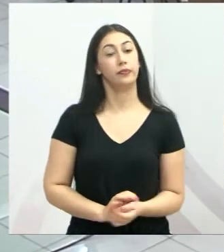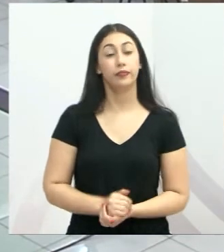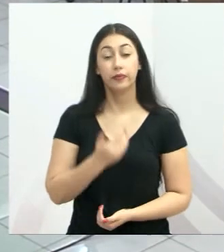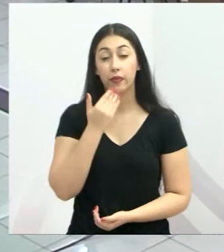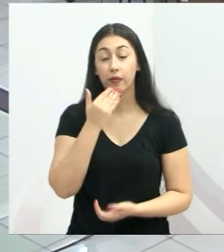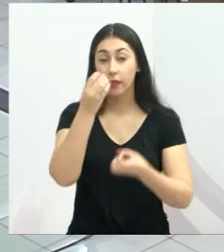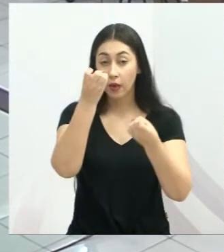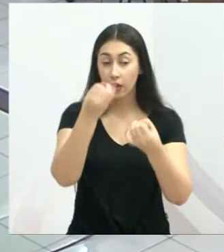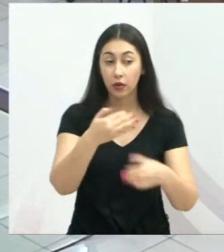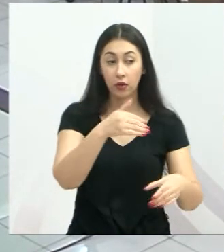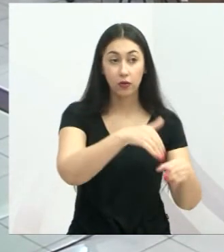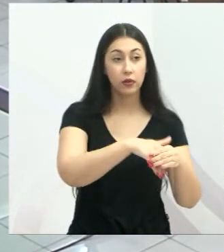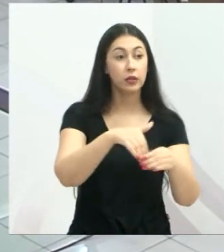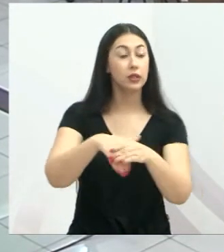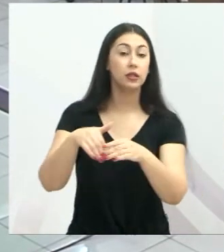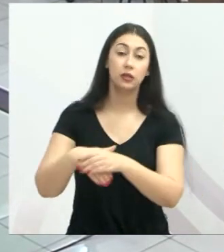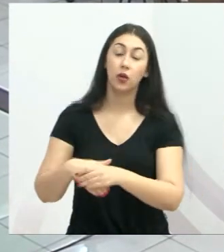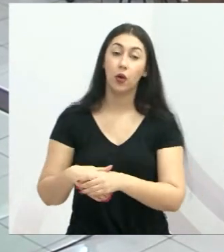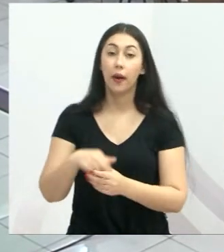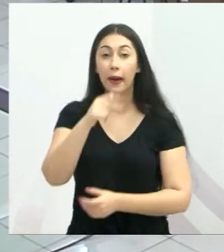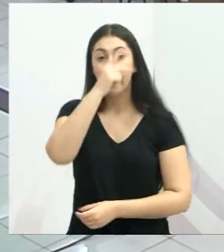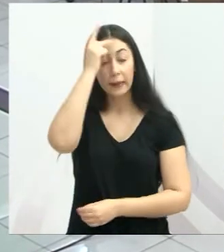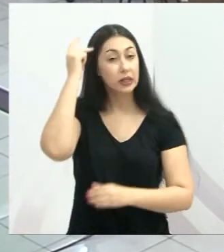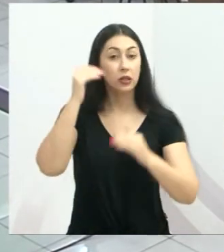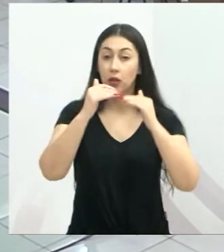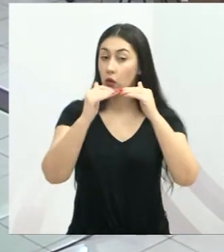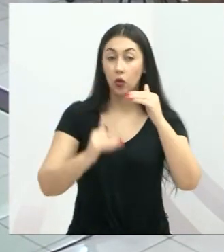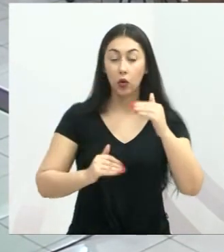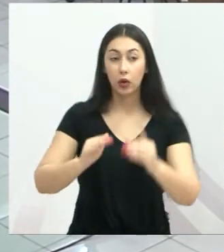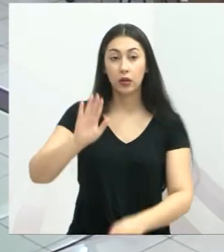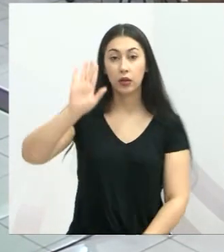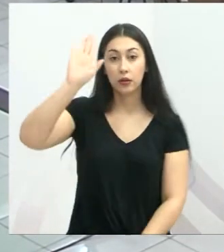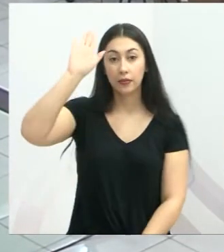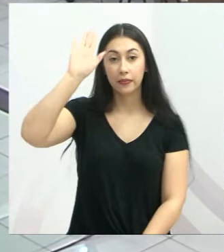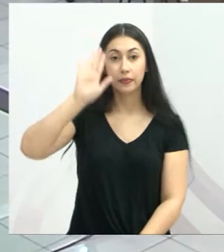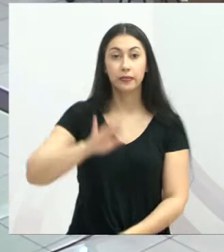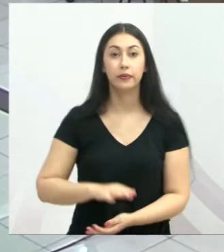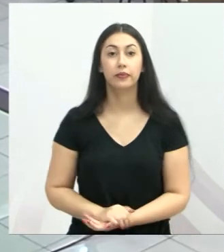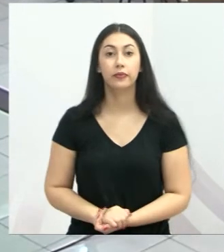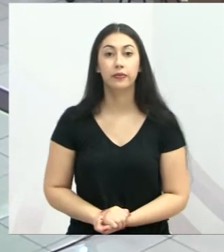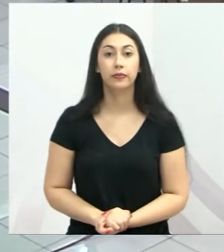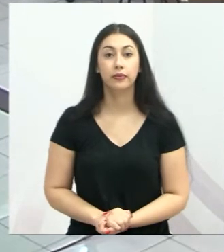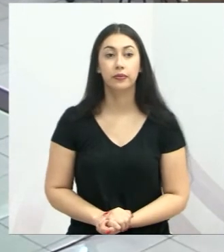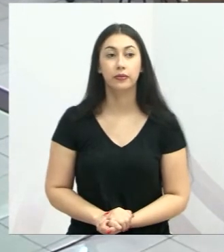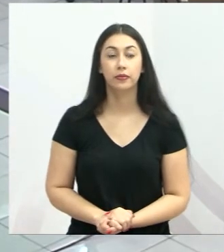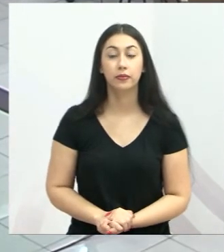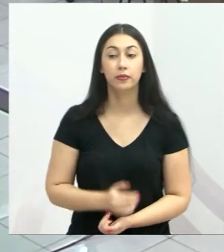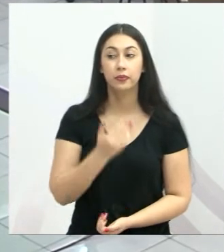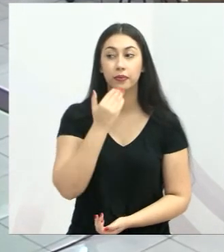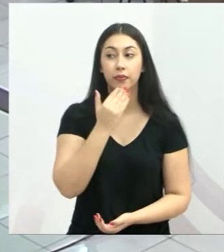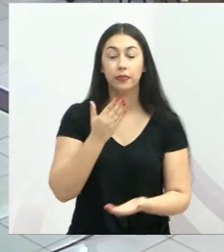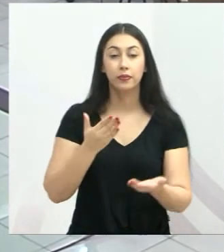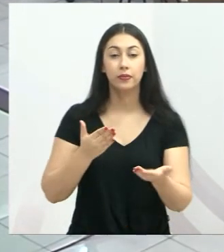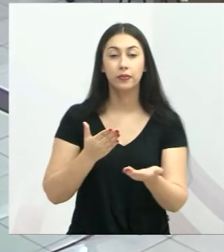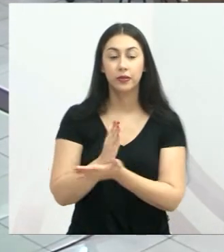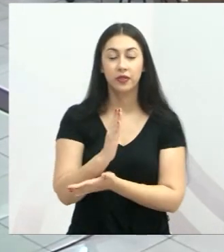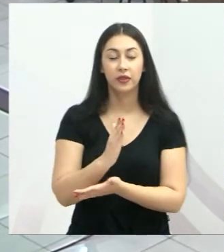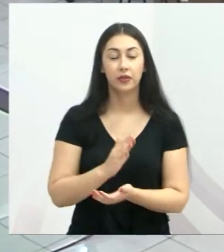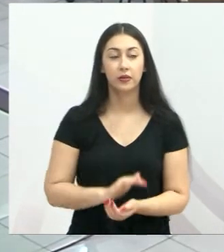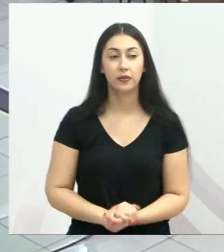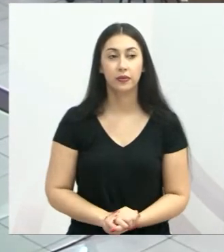pedido de informação está em votação. Os que forem contrários, por favor, se manifestem levantando os braços. Pedido de informação